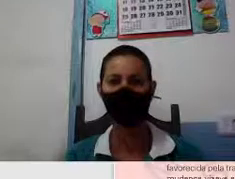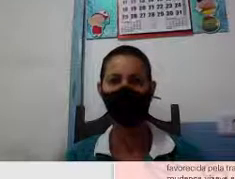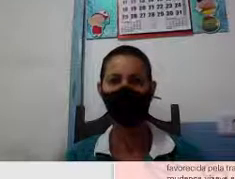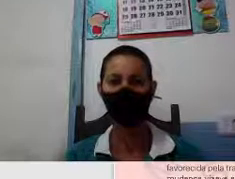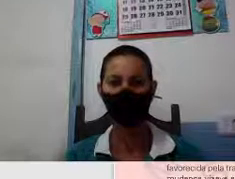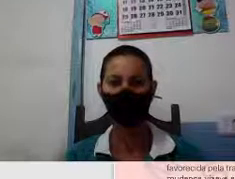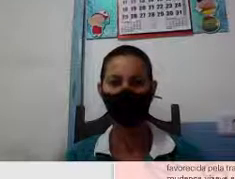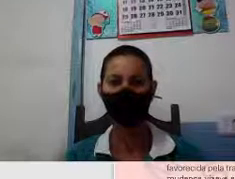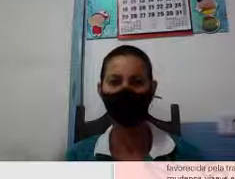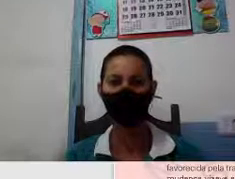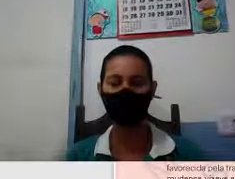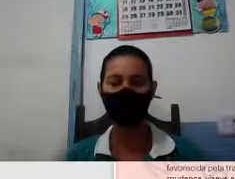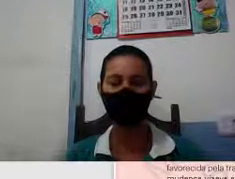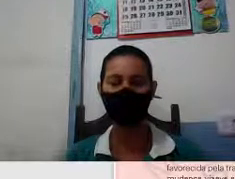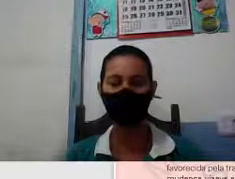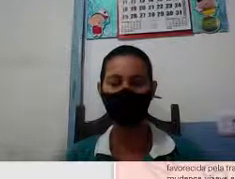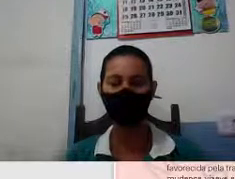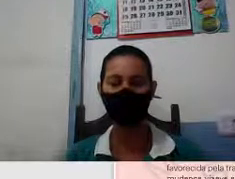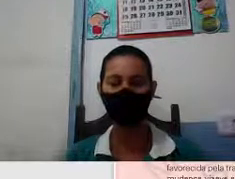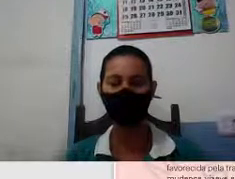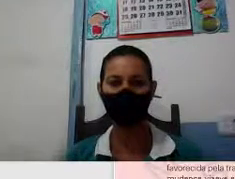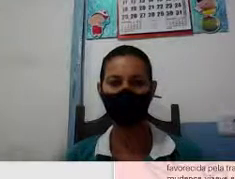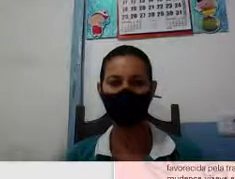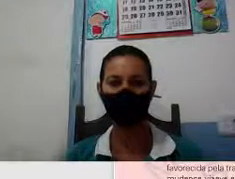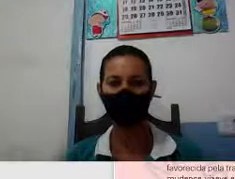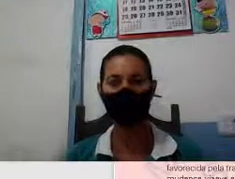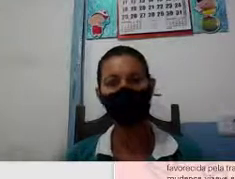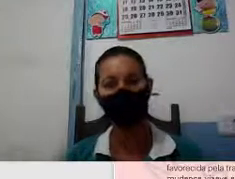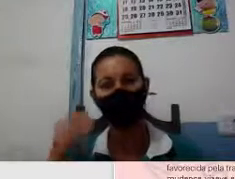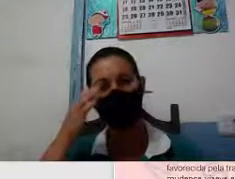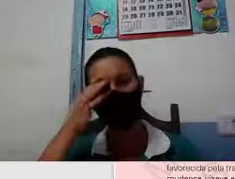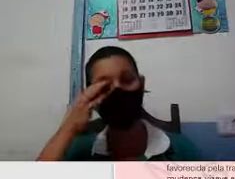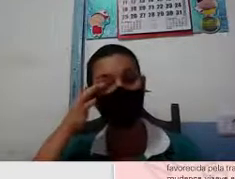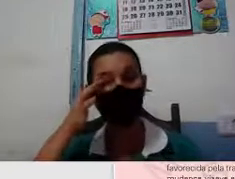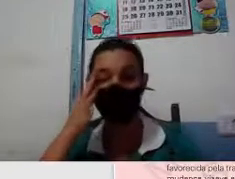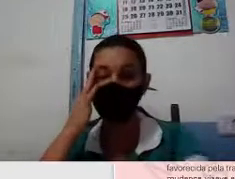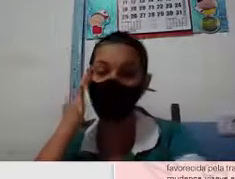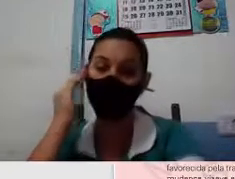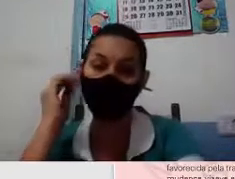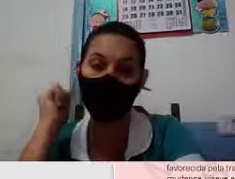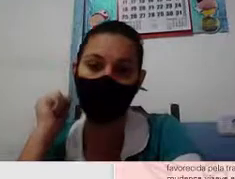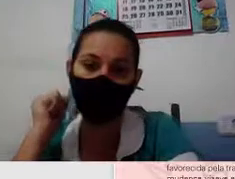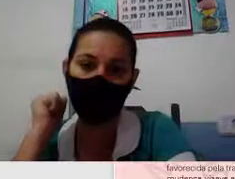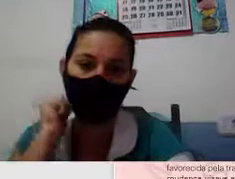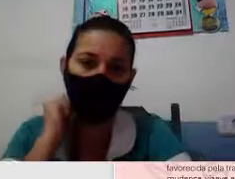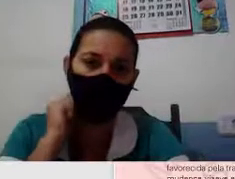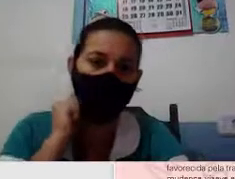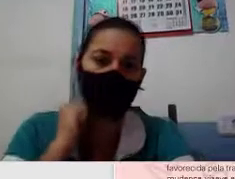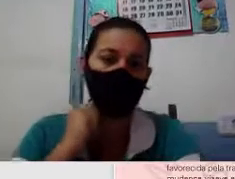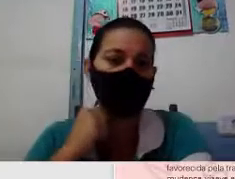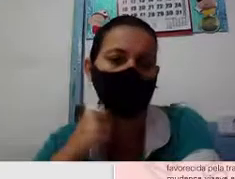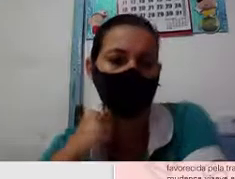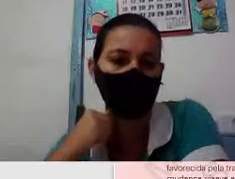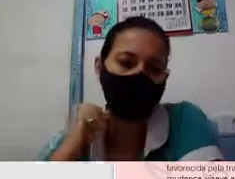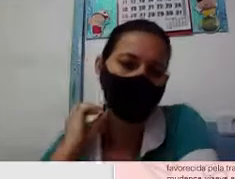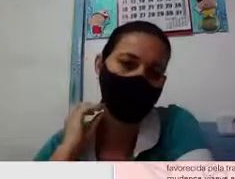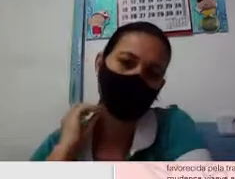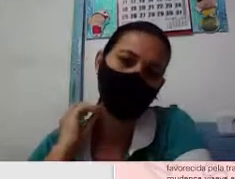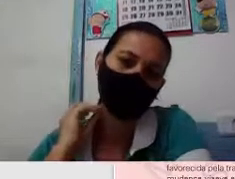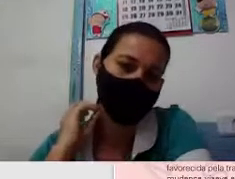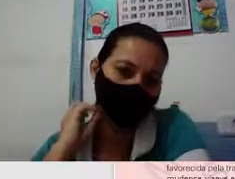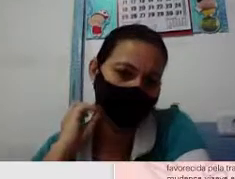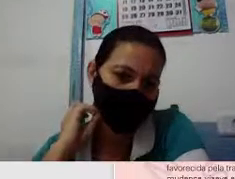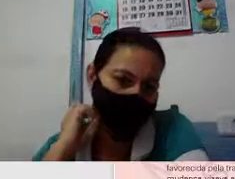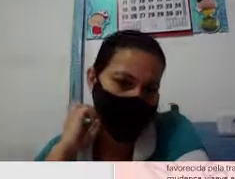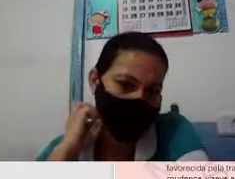sendo favorecida pela transferência, em 1763, da capital de Salvador para o Rio de Janeiro. A mudança visava